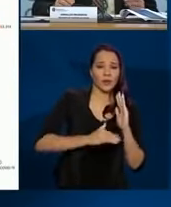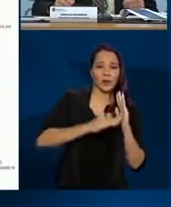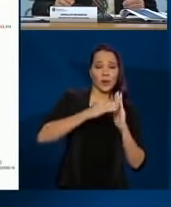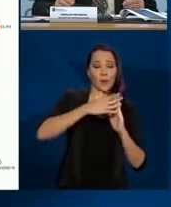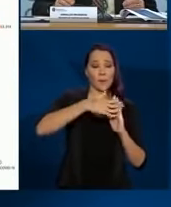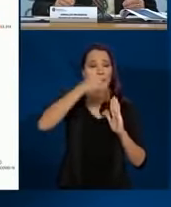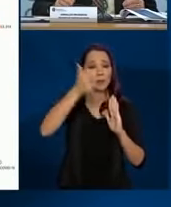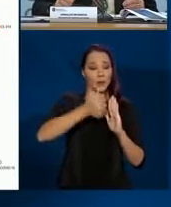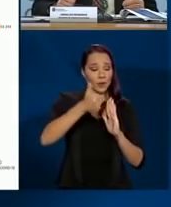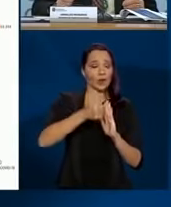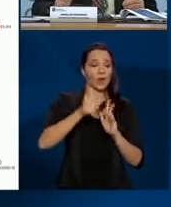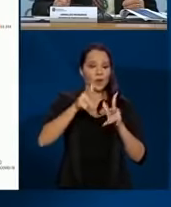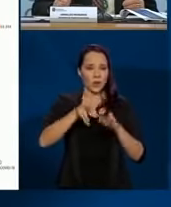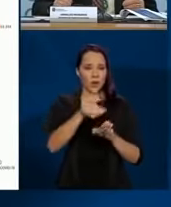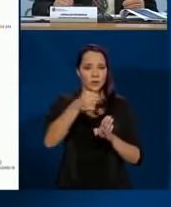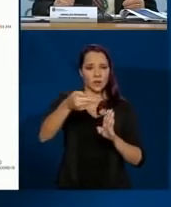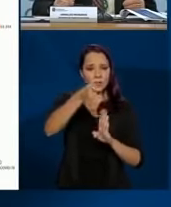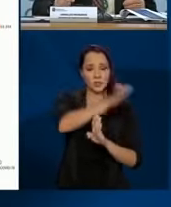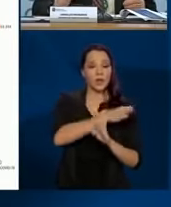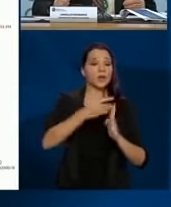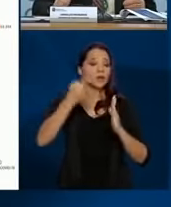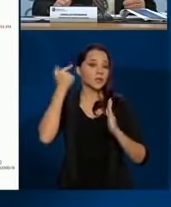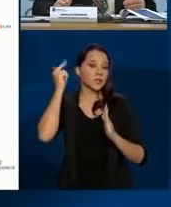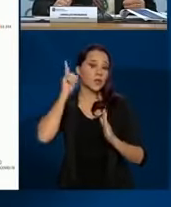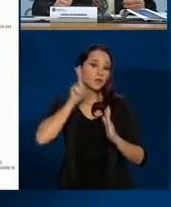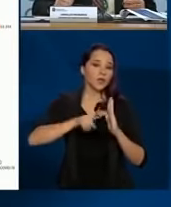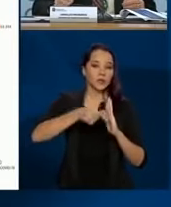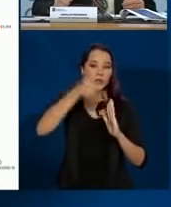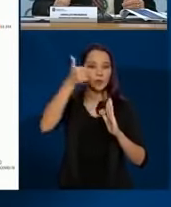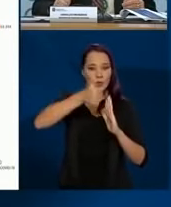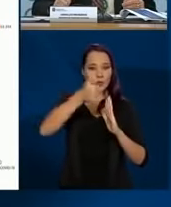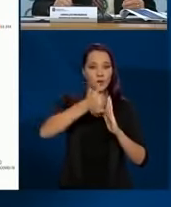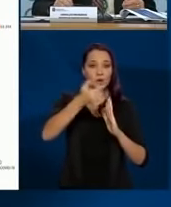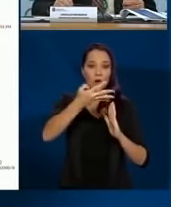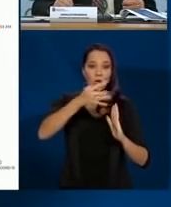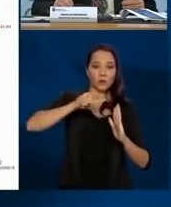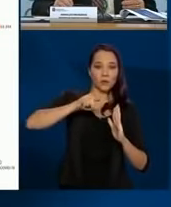semanas epidemiológicas. Os Estados Unidos em primeiro lugar, com